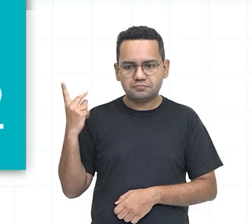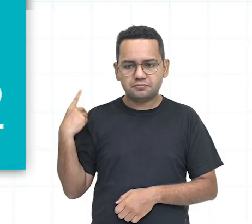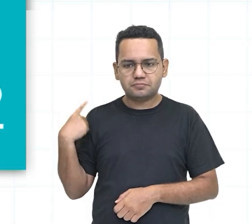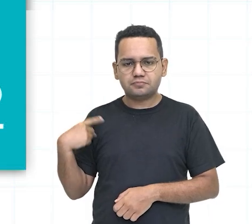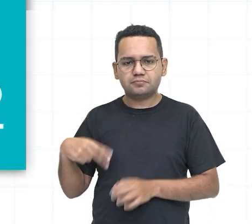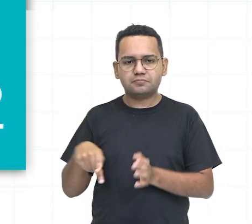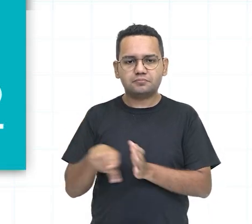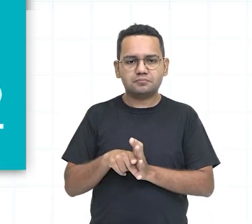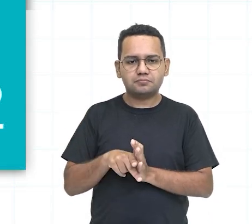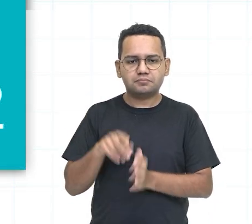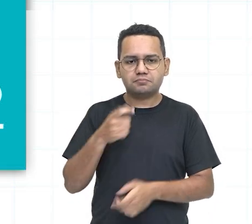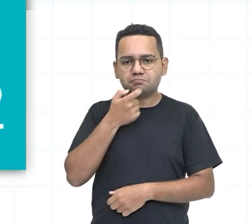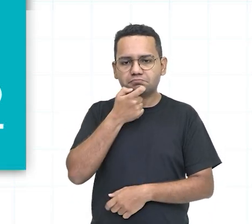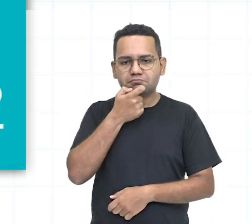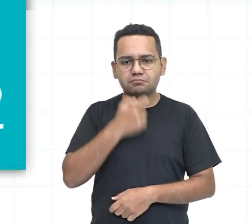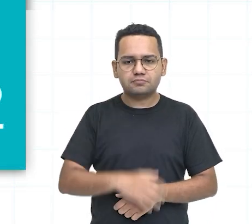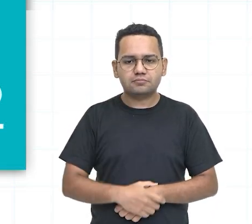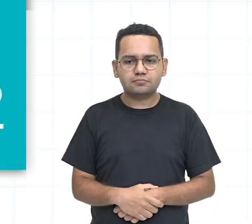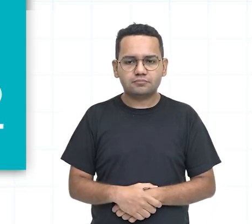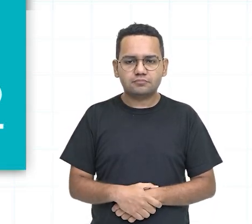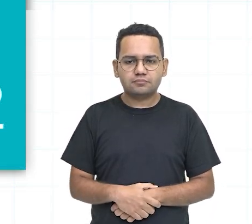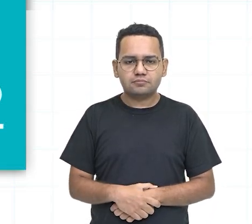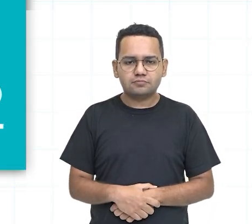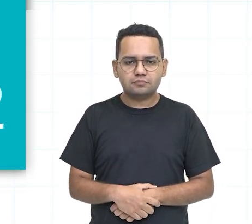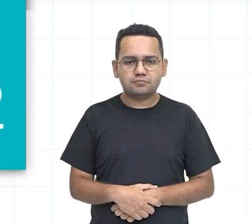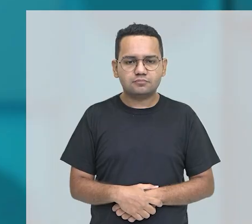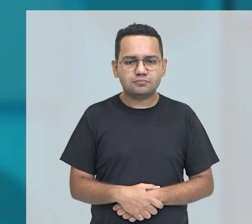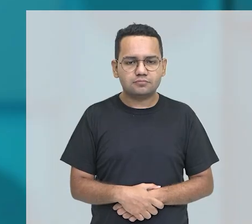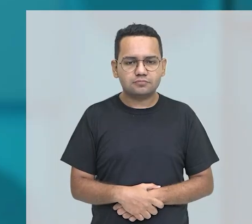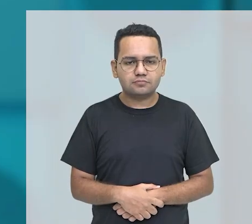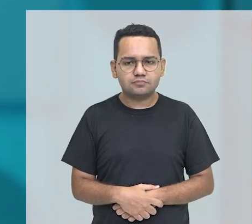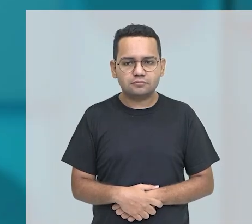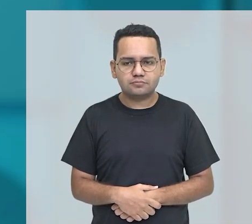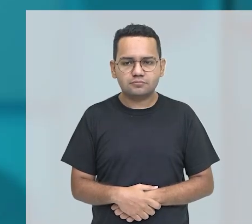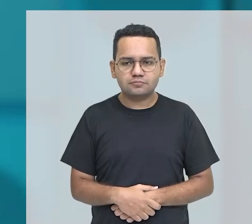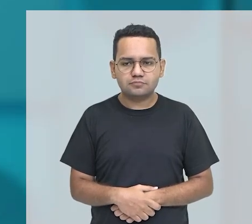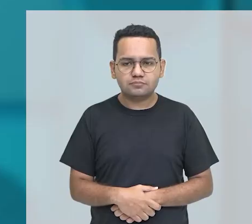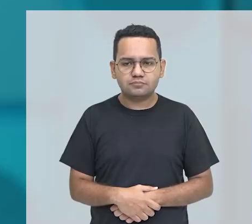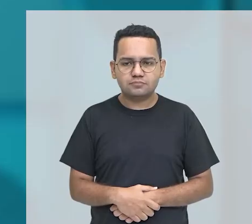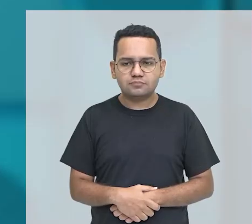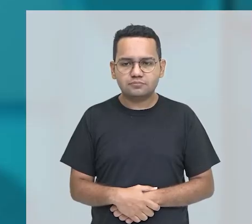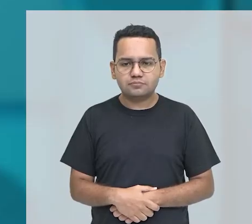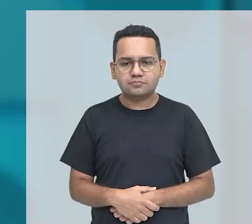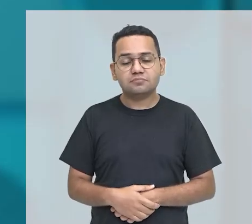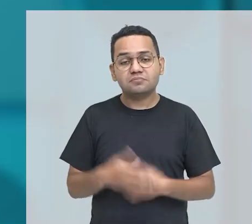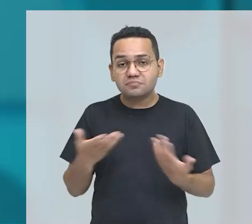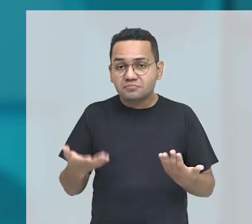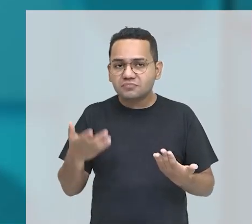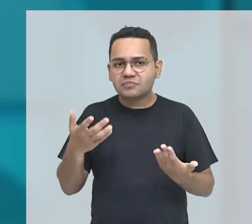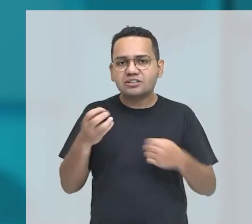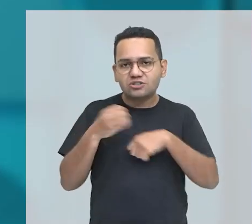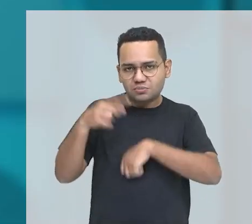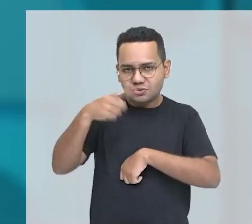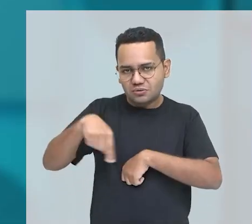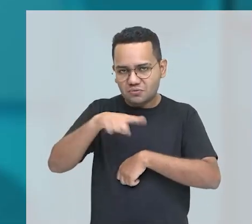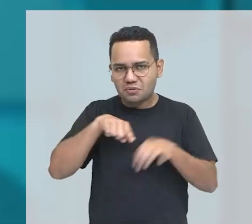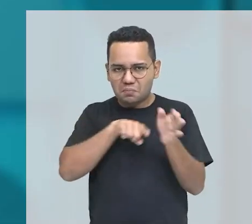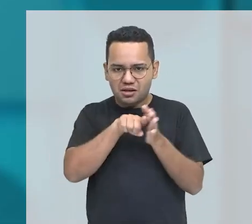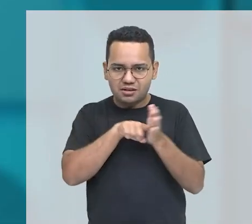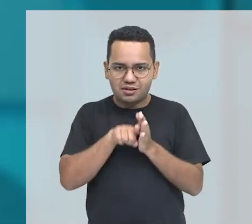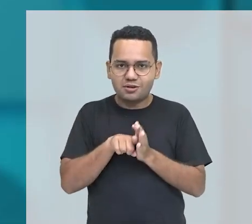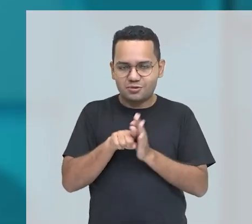língua inglesa, da literatura inglesa, ok? Então fica a dica para vocês pesquisarem sobre esse texto